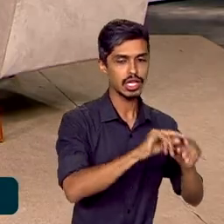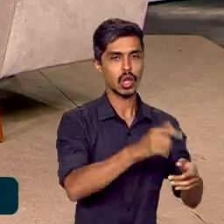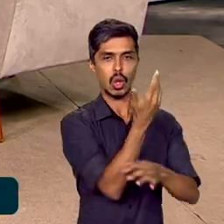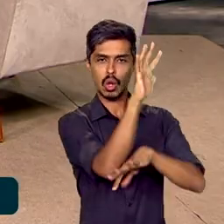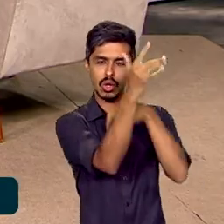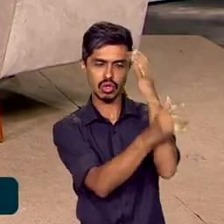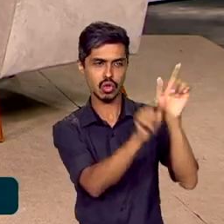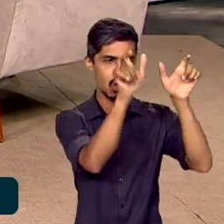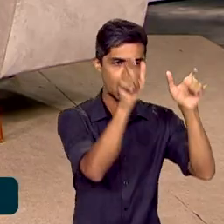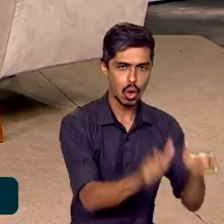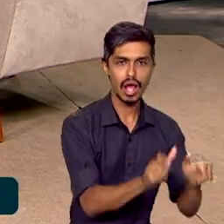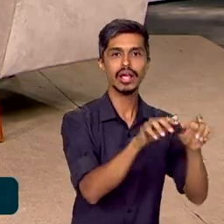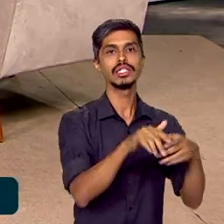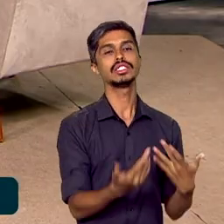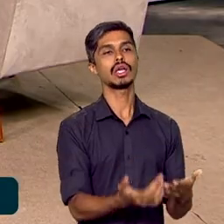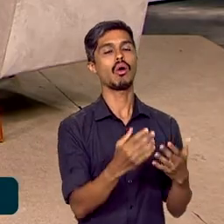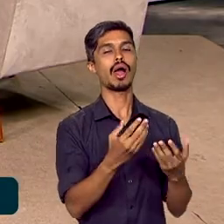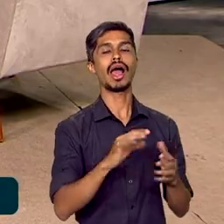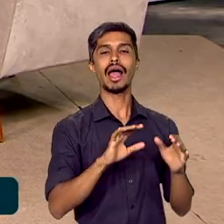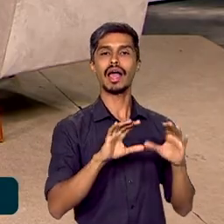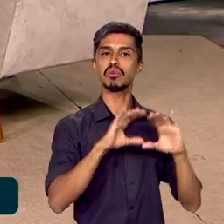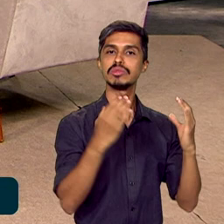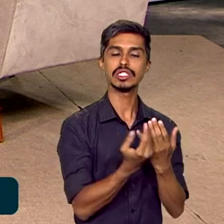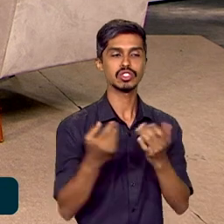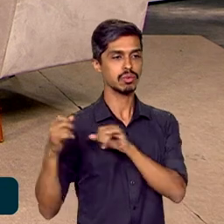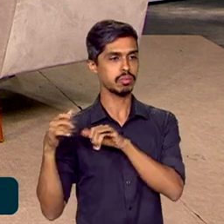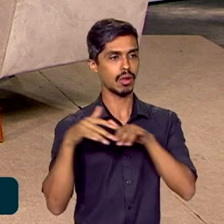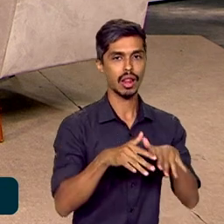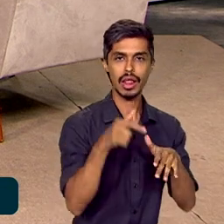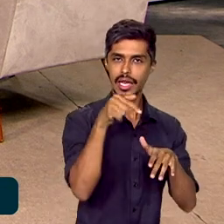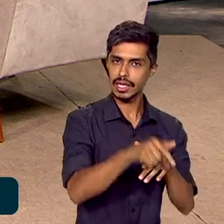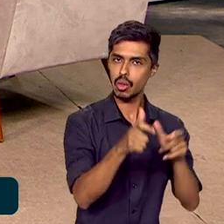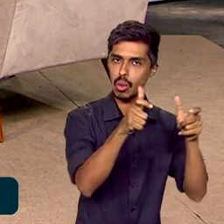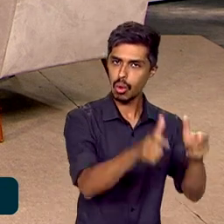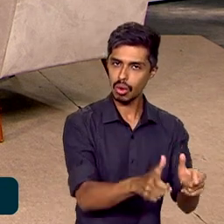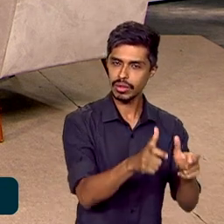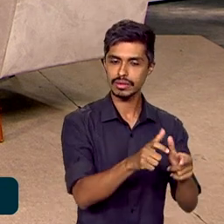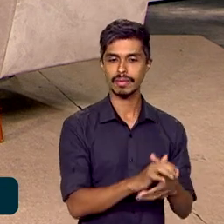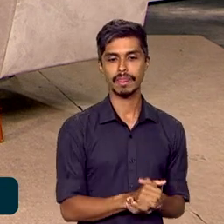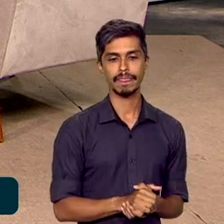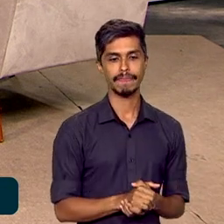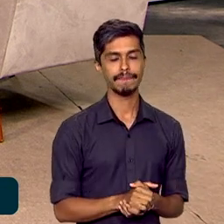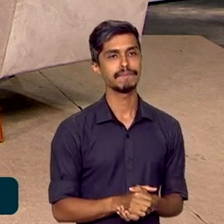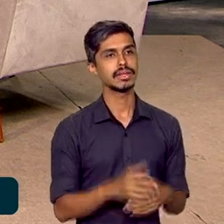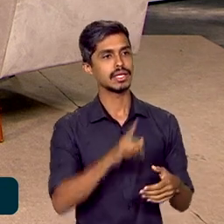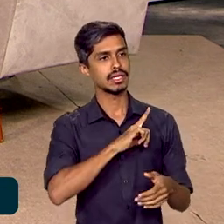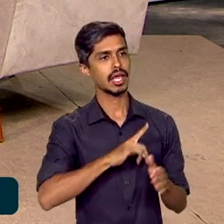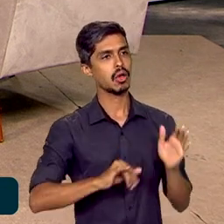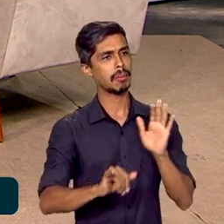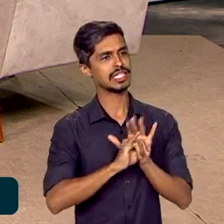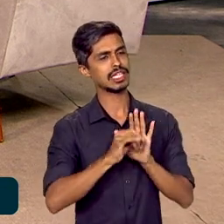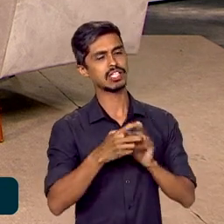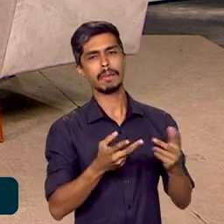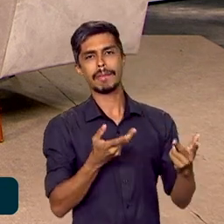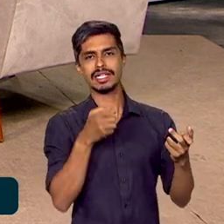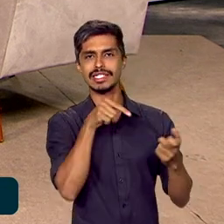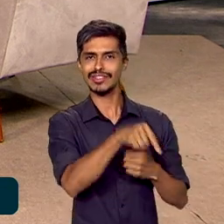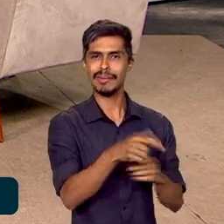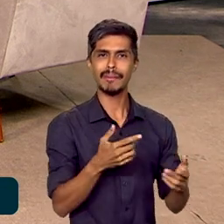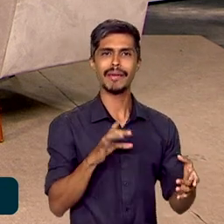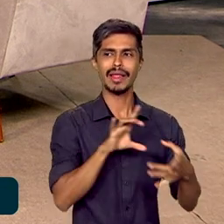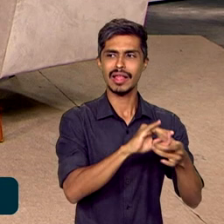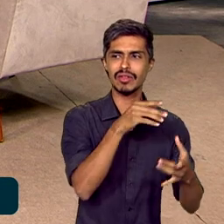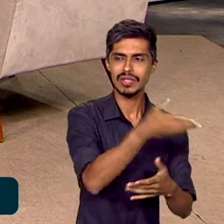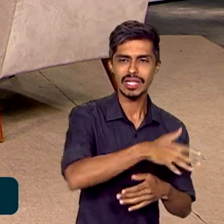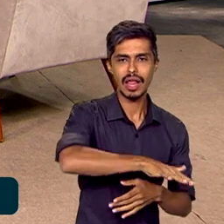naquele local e a comunidade que vai ocupar aquela área de produção. Tem uma identidade com aquela produção. E esses assentamentos